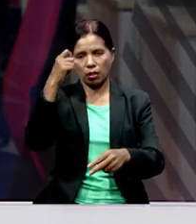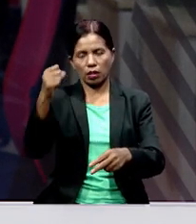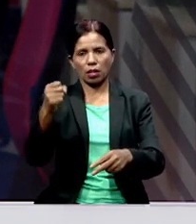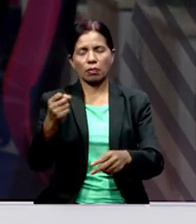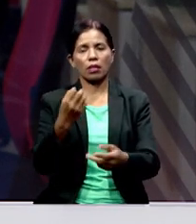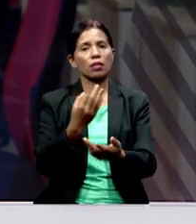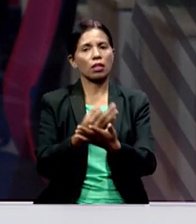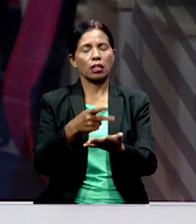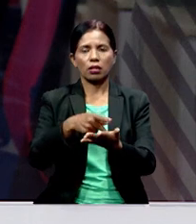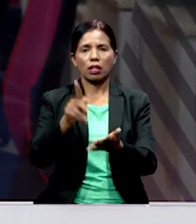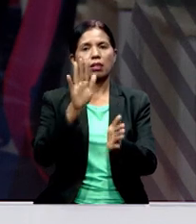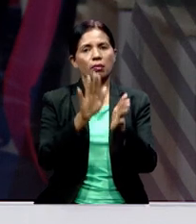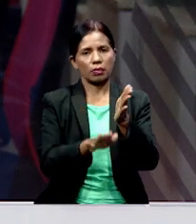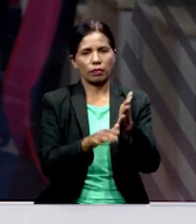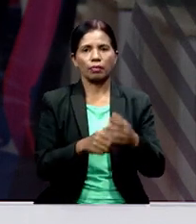custo barato.